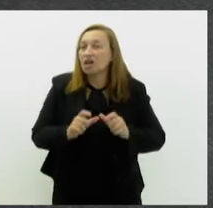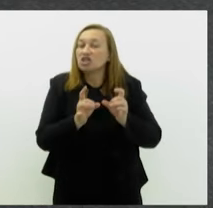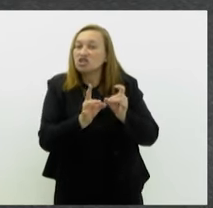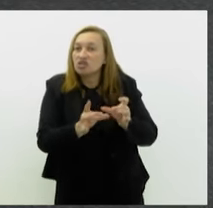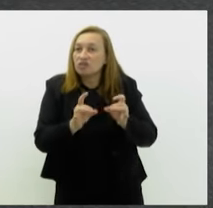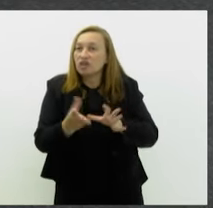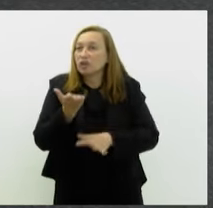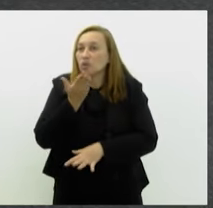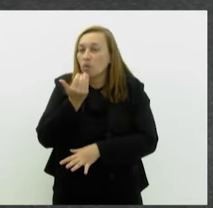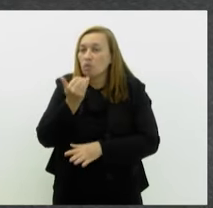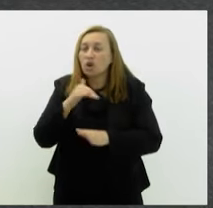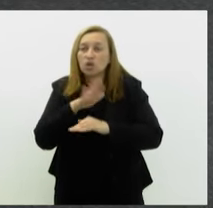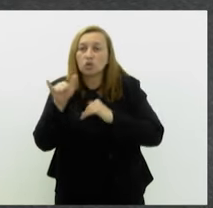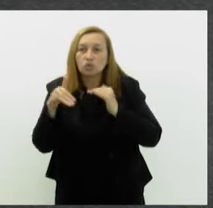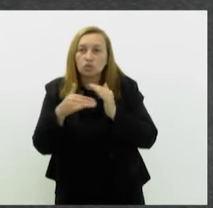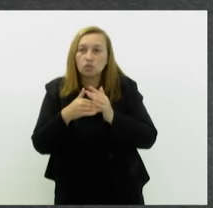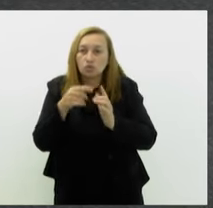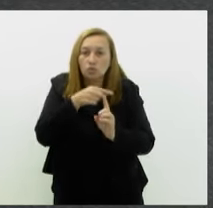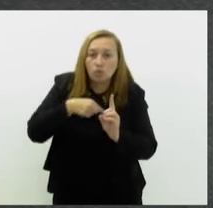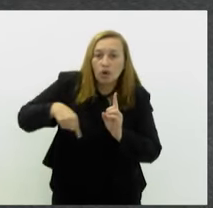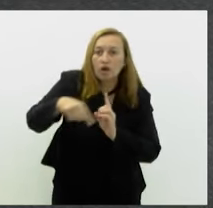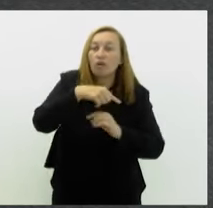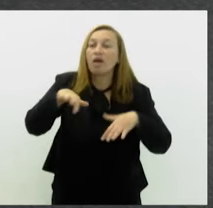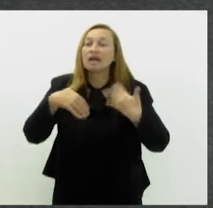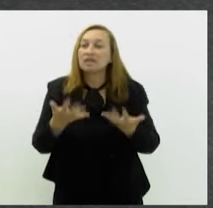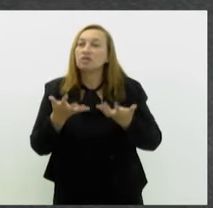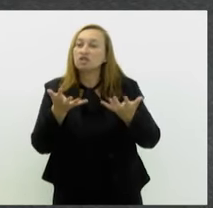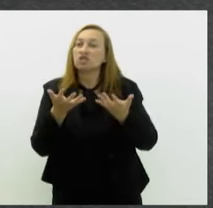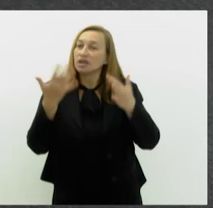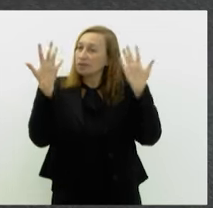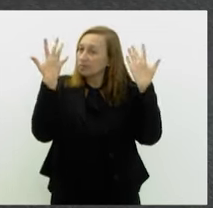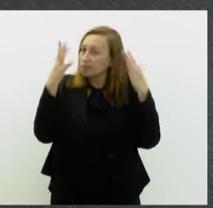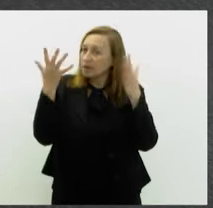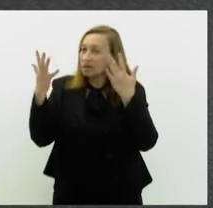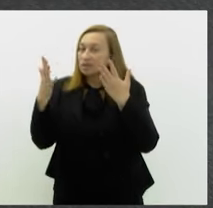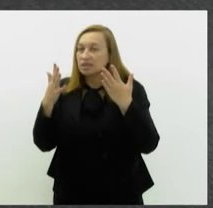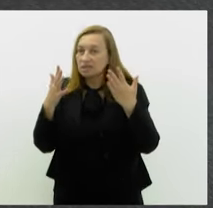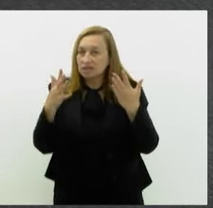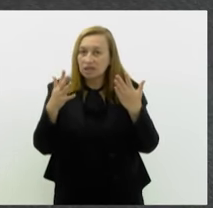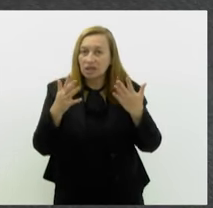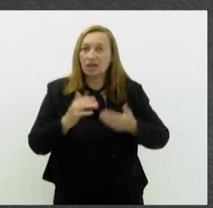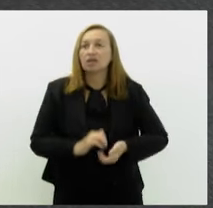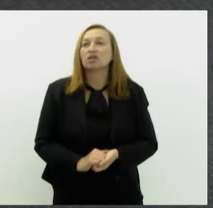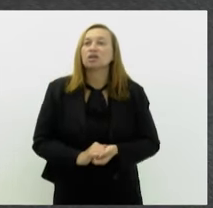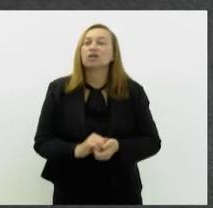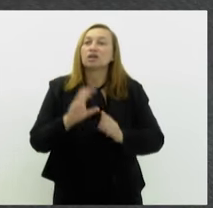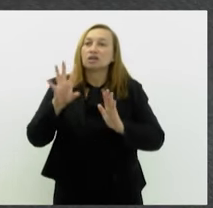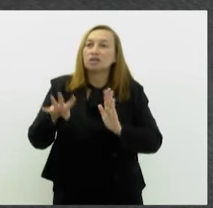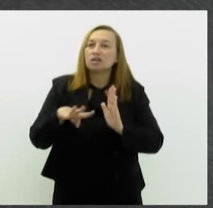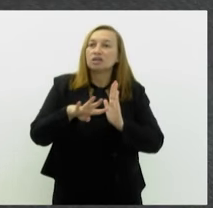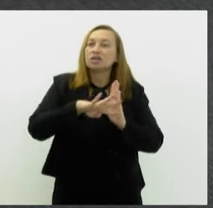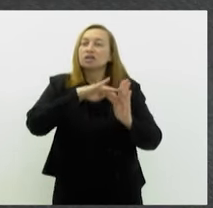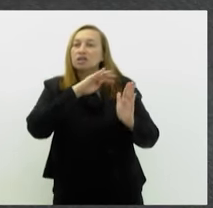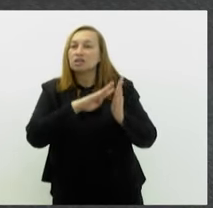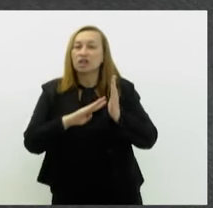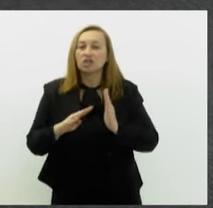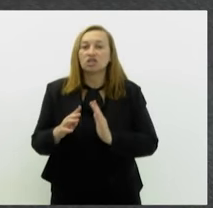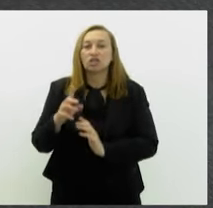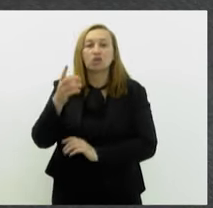comerciais, inclusive em todo o entorno. Então, a gente quer celebrar o fato de colocar na agenda cultural,